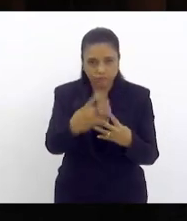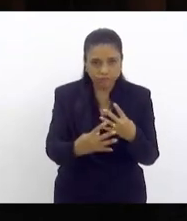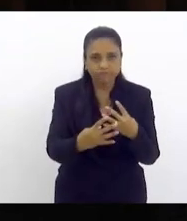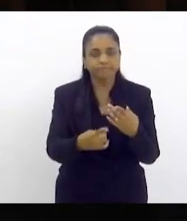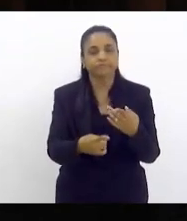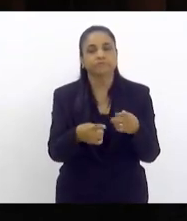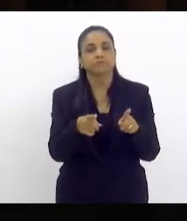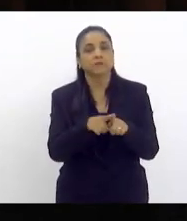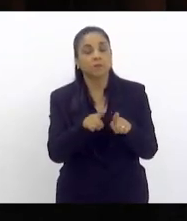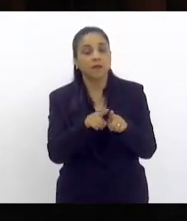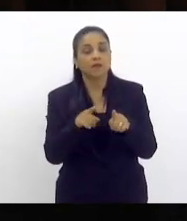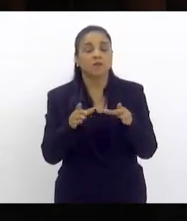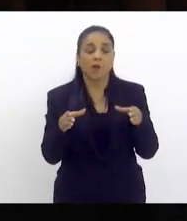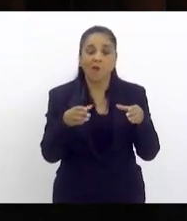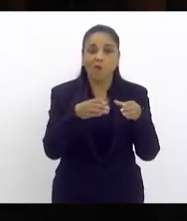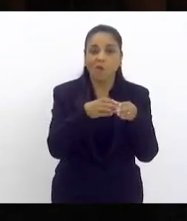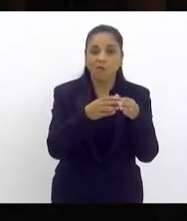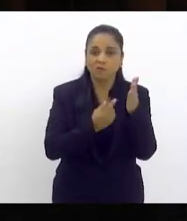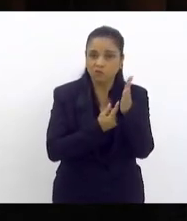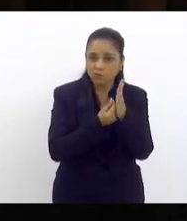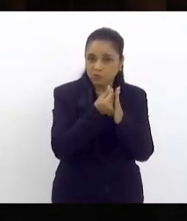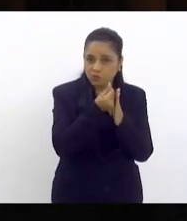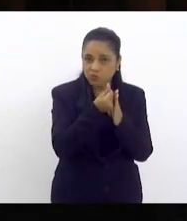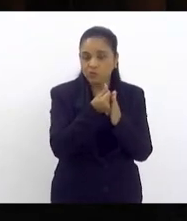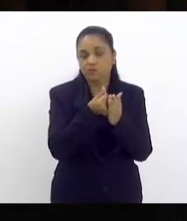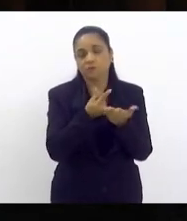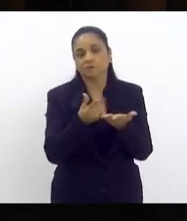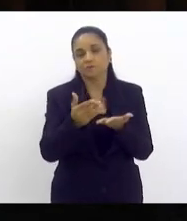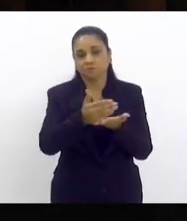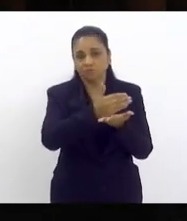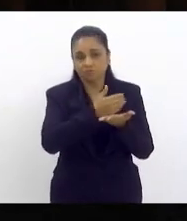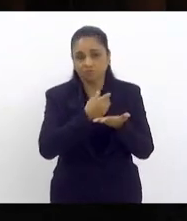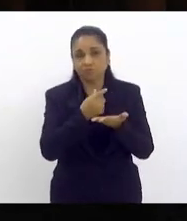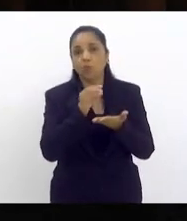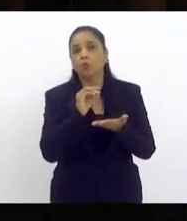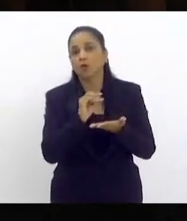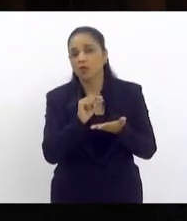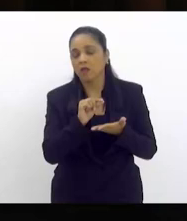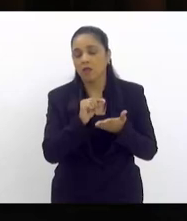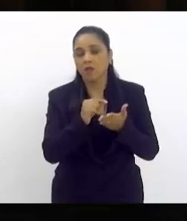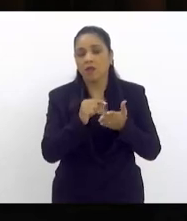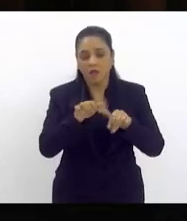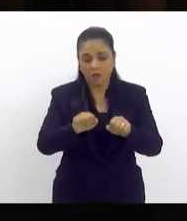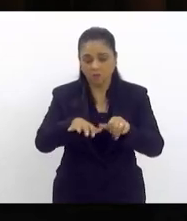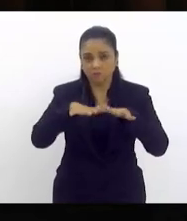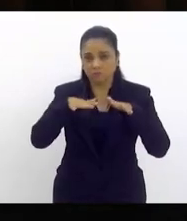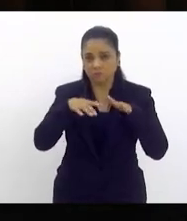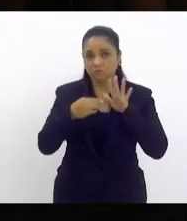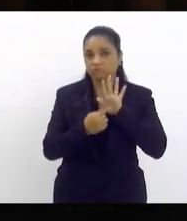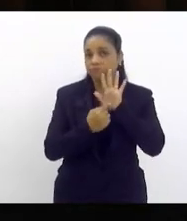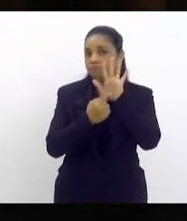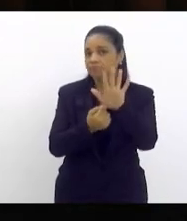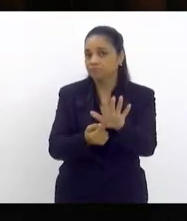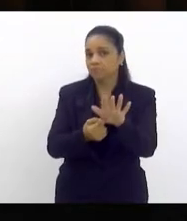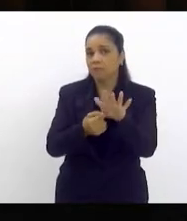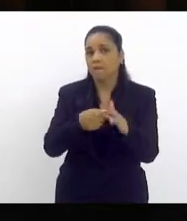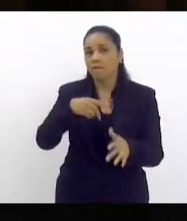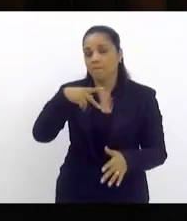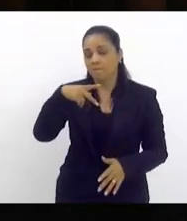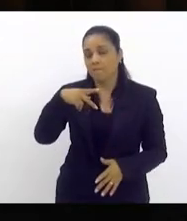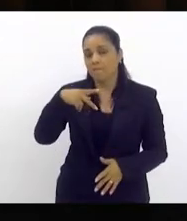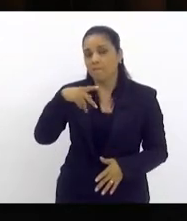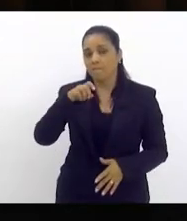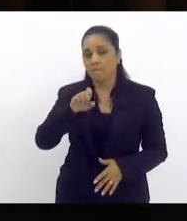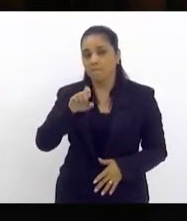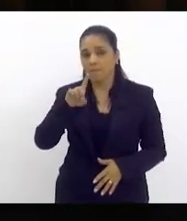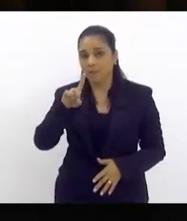na Comissão de Orçamento, como acabei de dizer aqui, a audiência de apresentação do PEDES, feita pela Secretaria